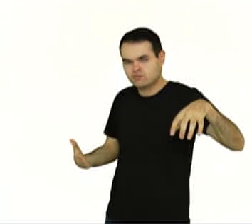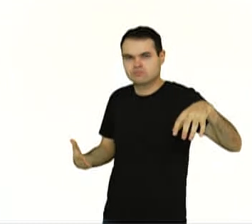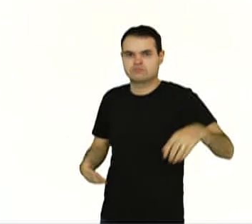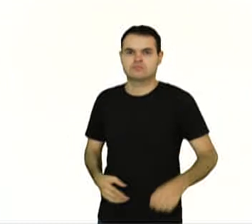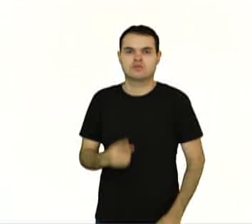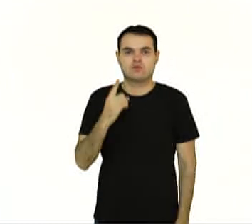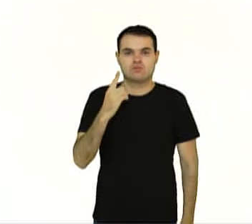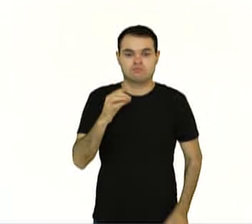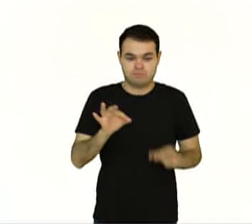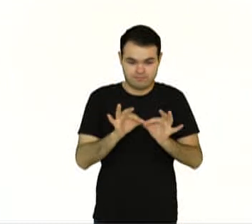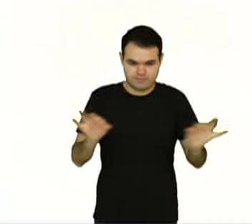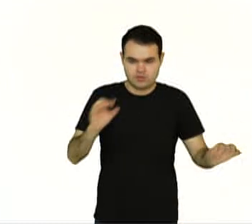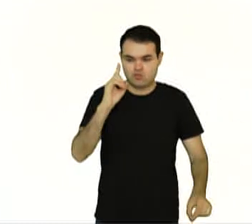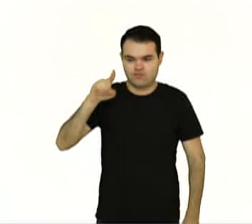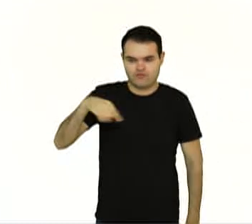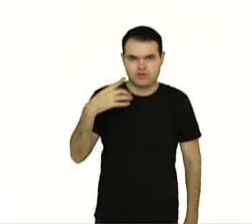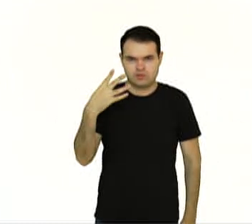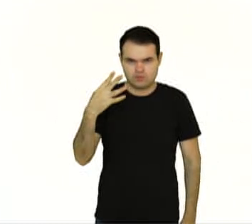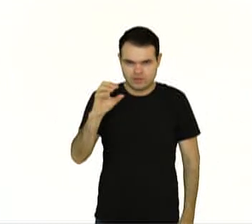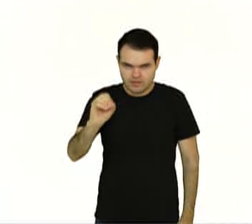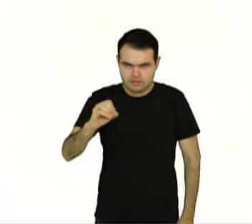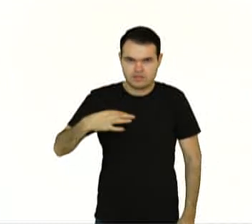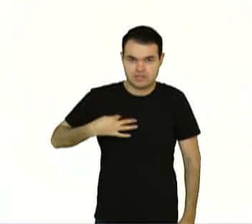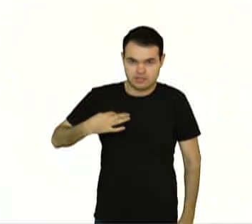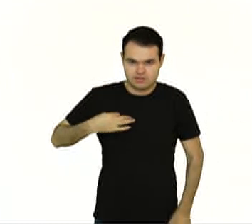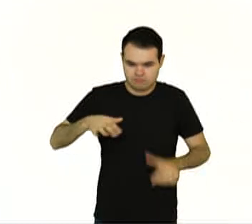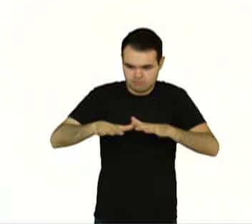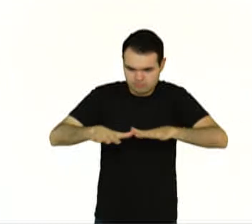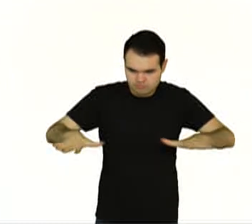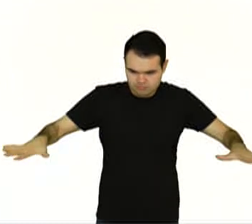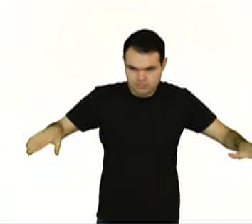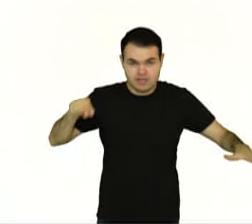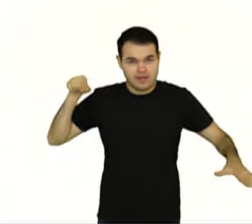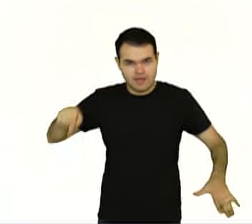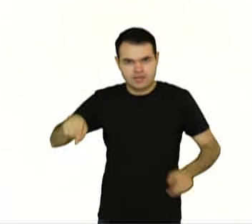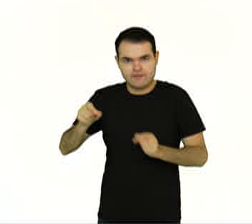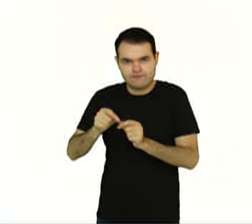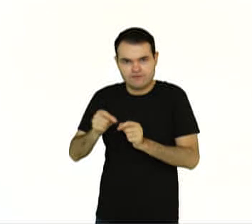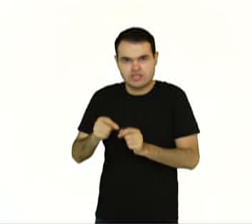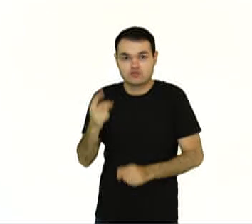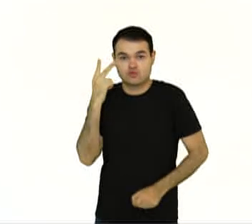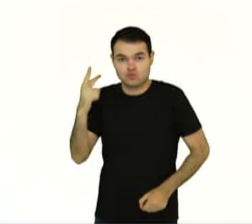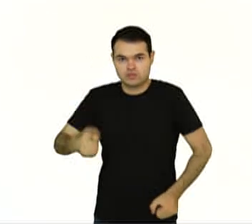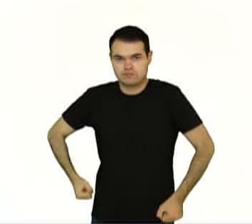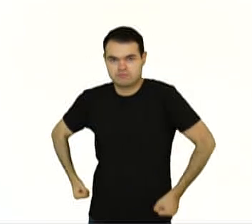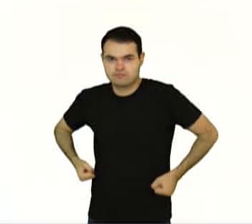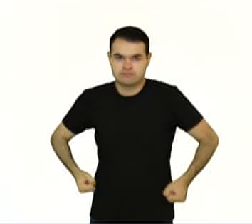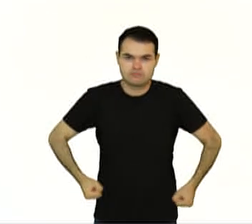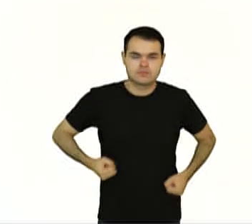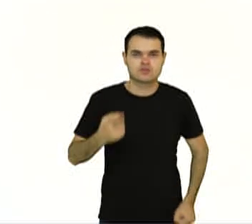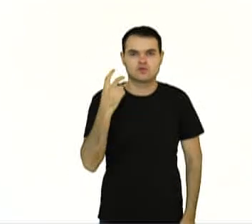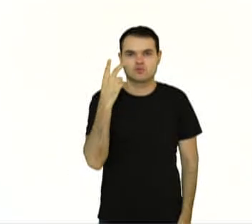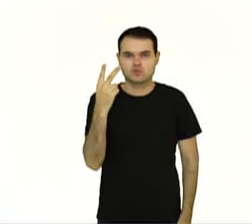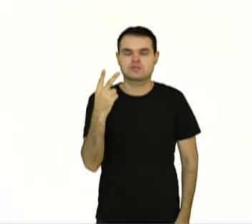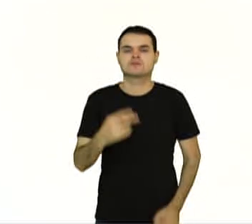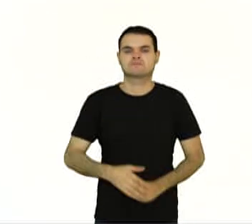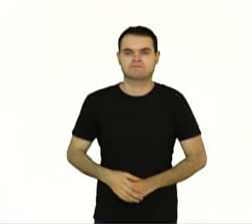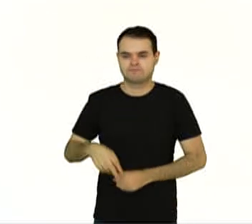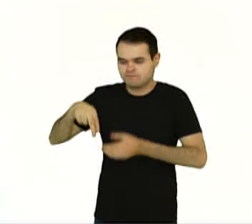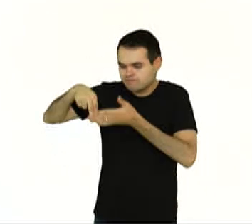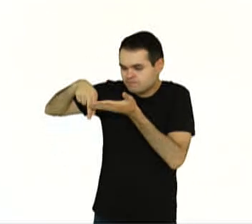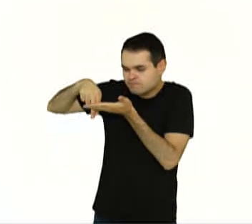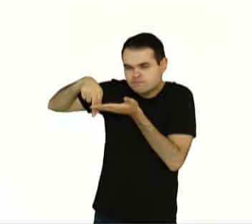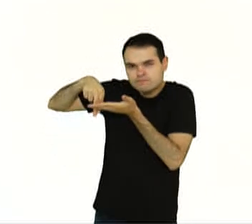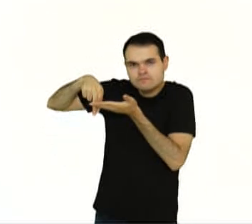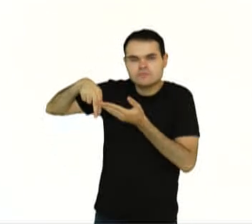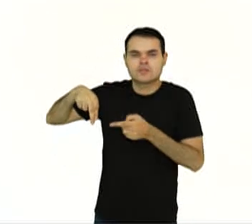R$1,40 de tecido, ela faz 2 bermudas. Agora ela quer saber de quantos metros